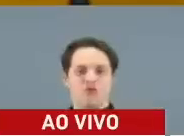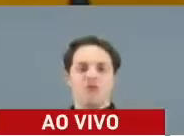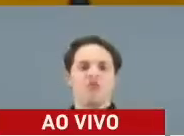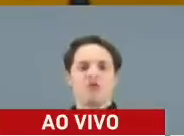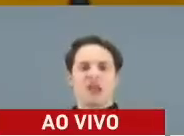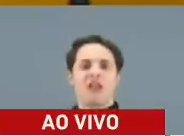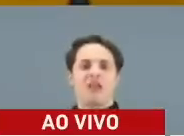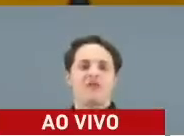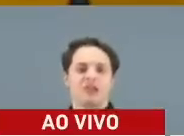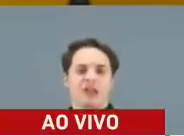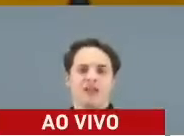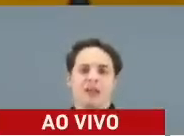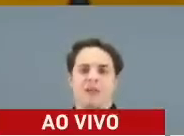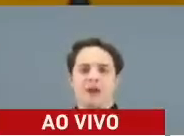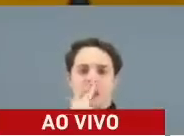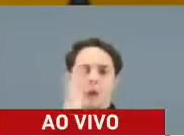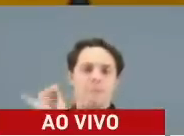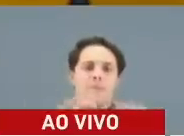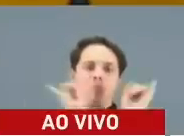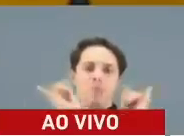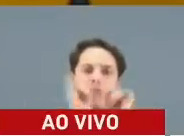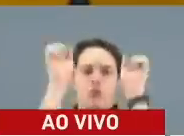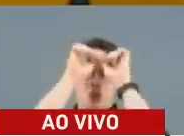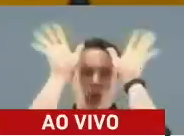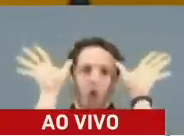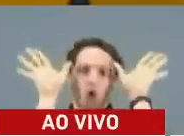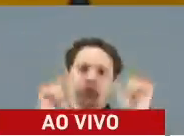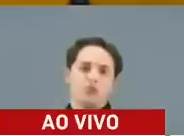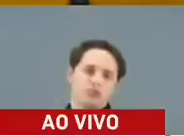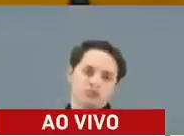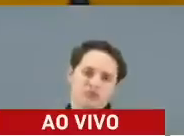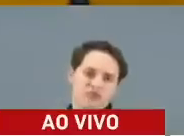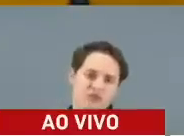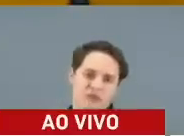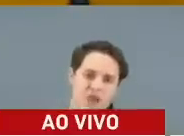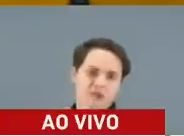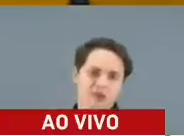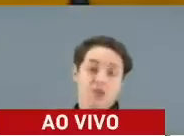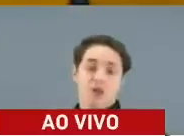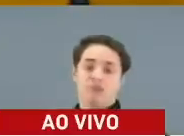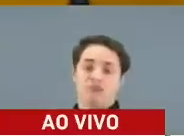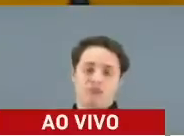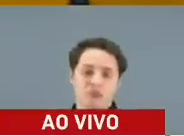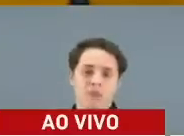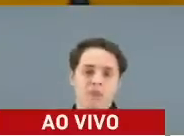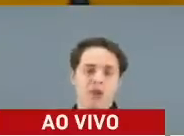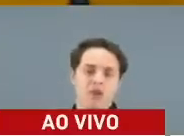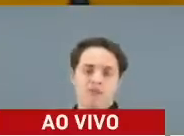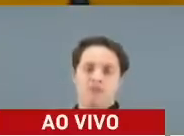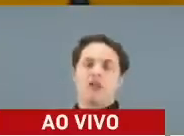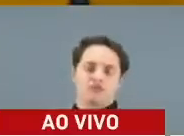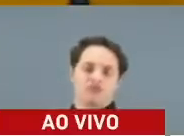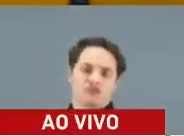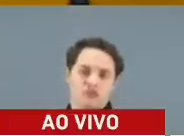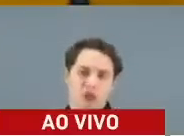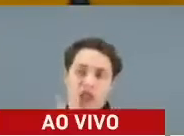acompanhar mais um trecho dessa questão que está sendo formulada por um outro parlamentar. Vamos acompanhar. E vai ter que acabar dizendo na